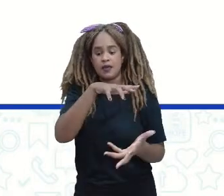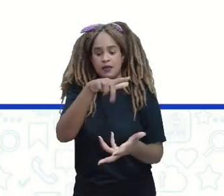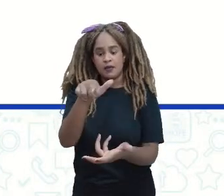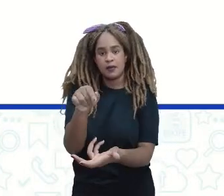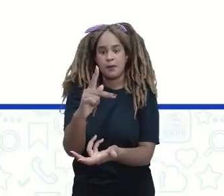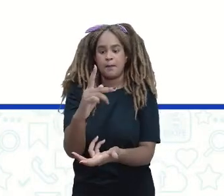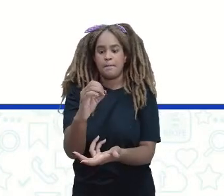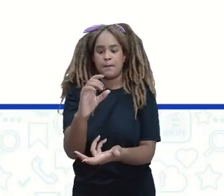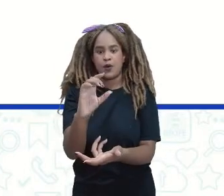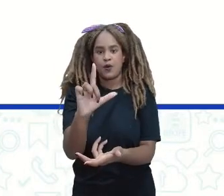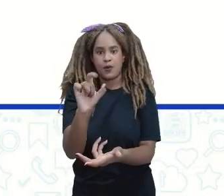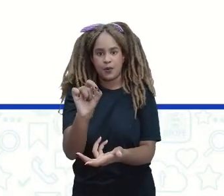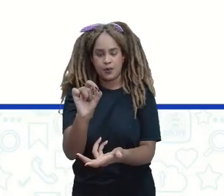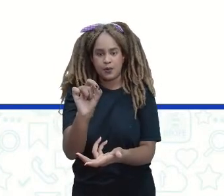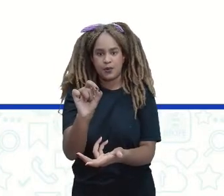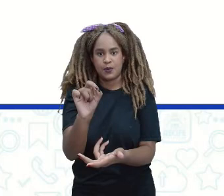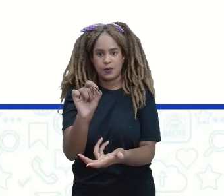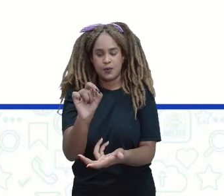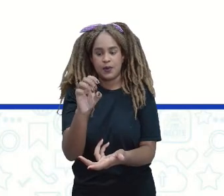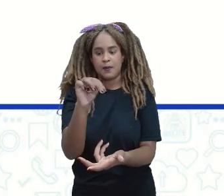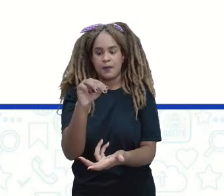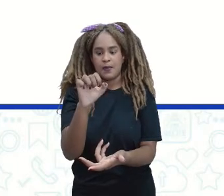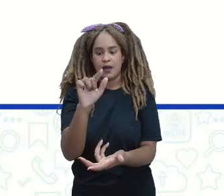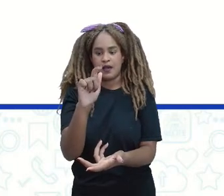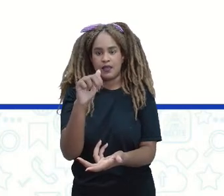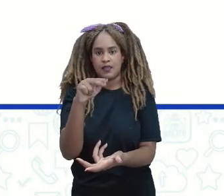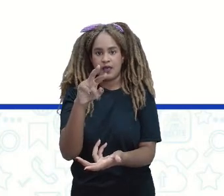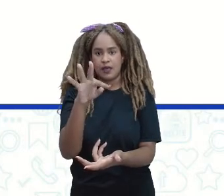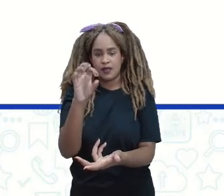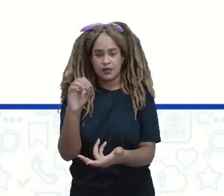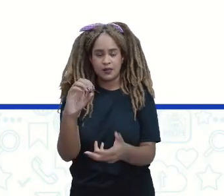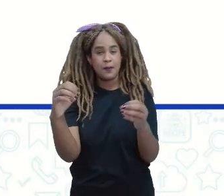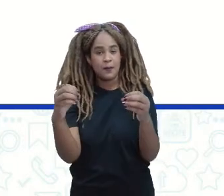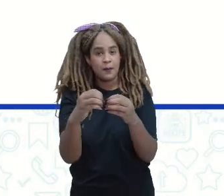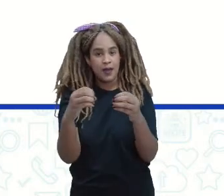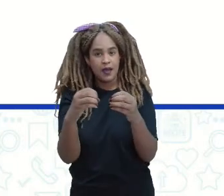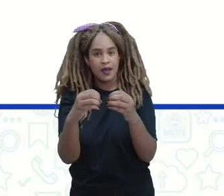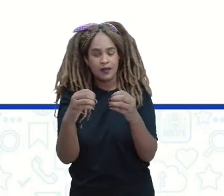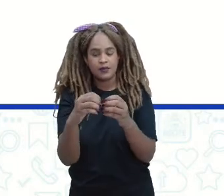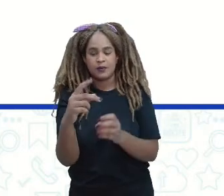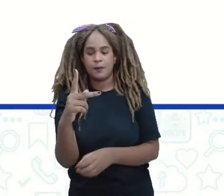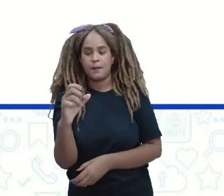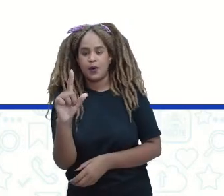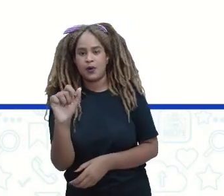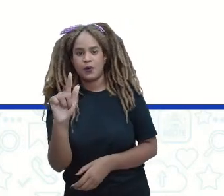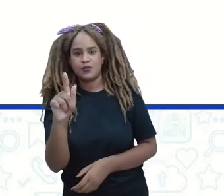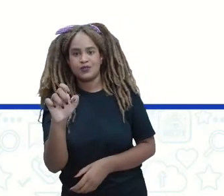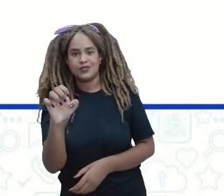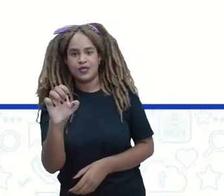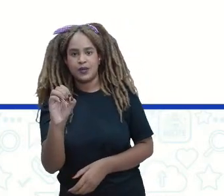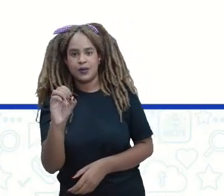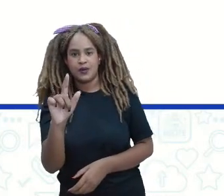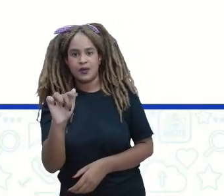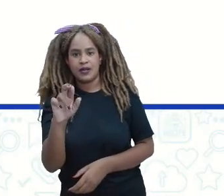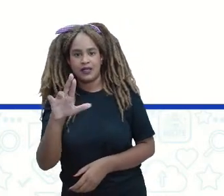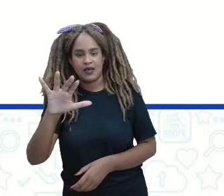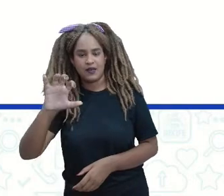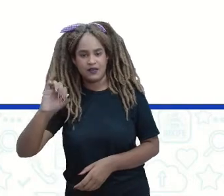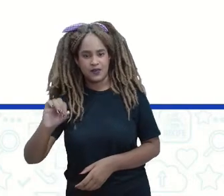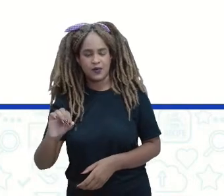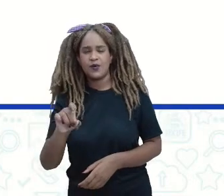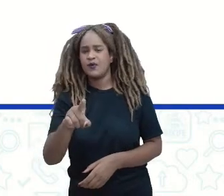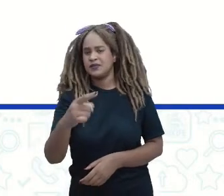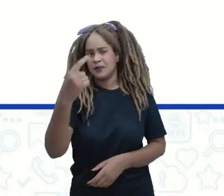estão próximos dos polos geográficos. Oxe, professora, e polo magnético e polo geográfico não é a mesma